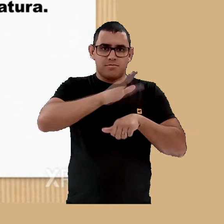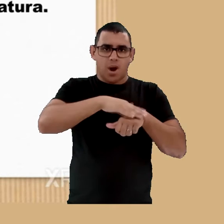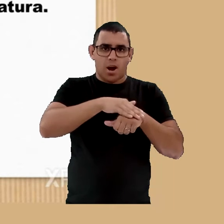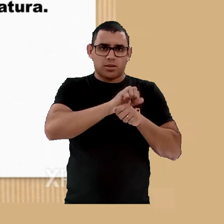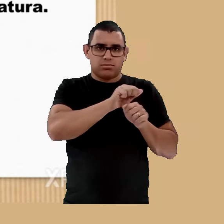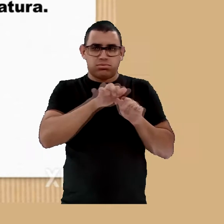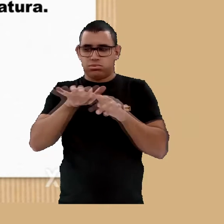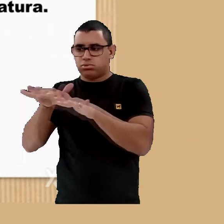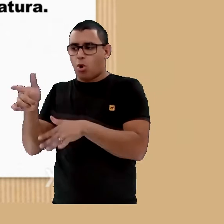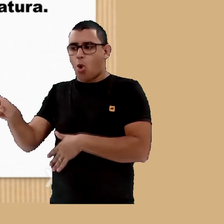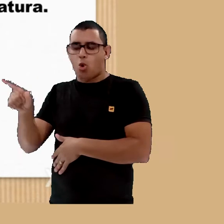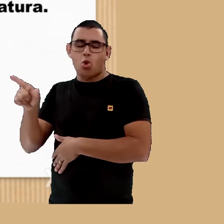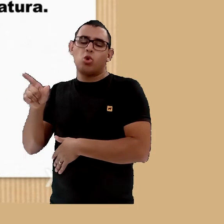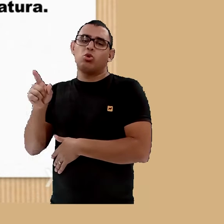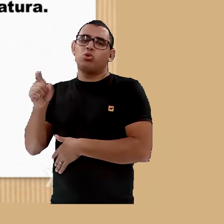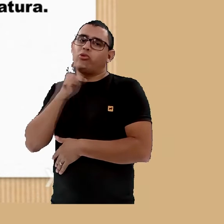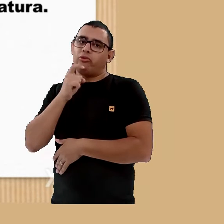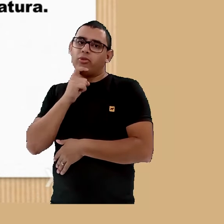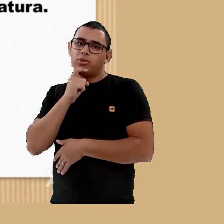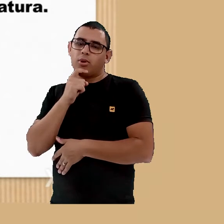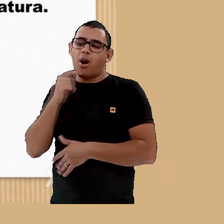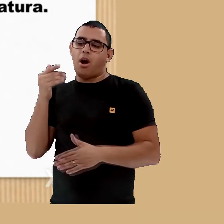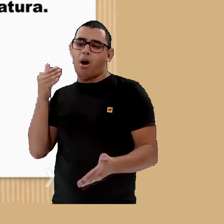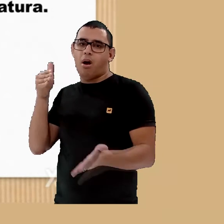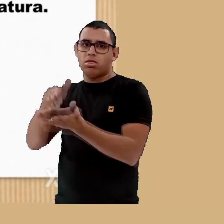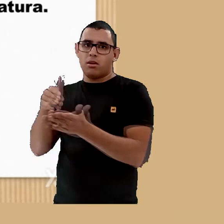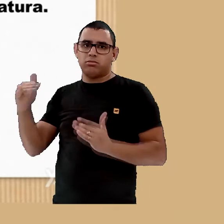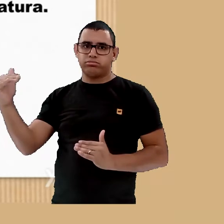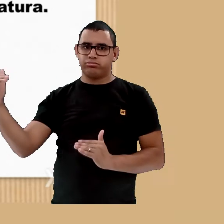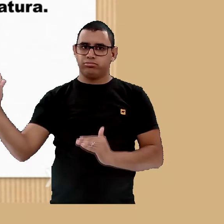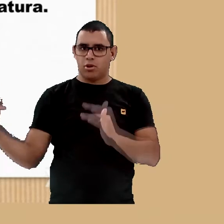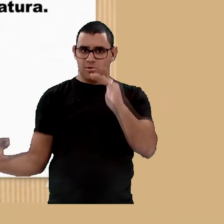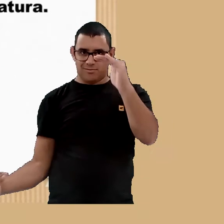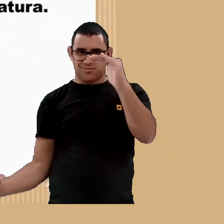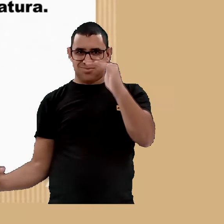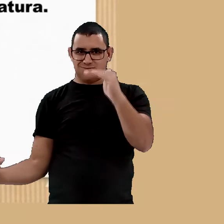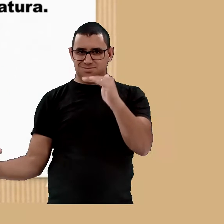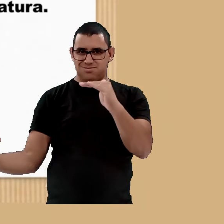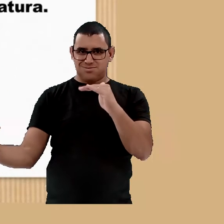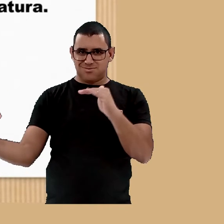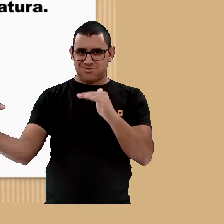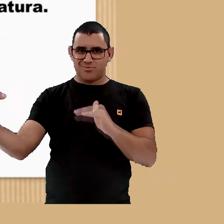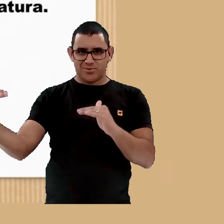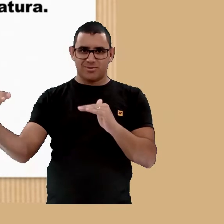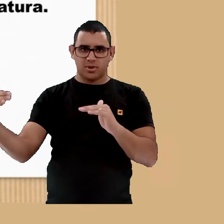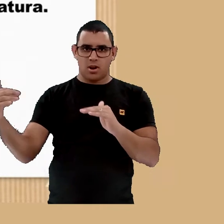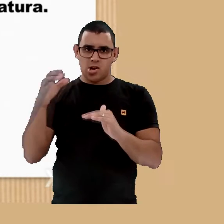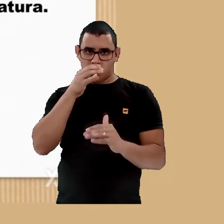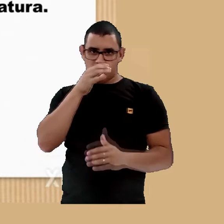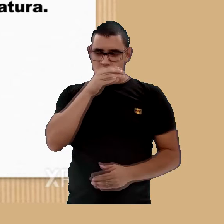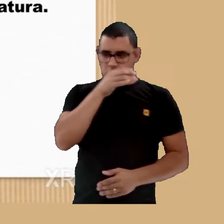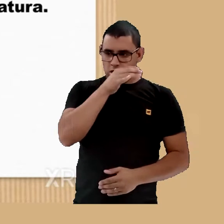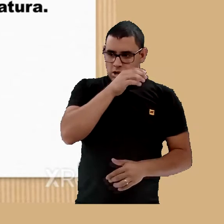temperatura para um corpo de menor temperatura, até que esses corpos tendem a entrar em equilíbrio. Então, há essa troca de energia do corpo de